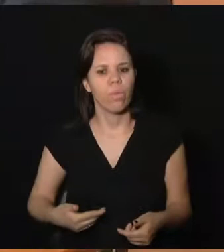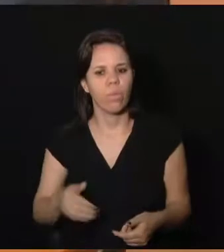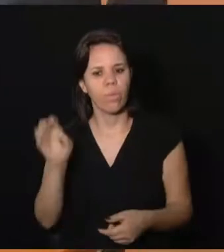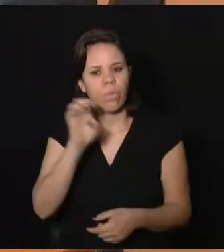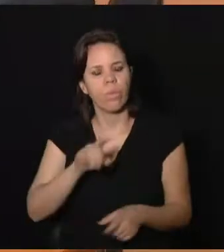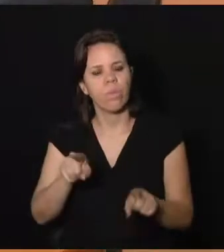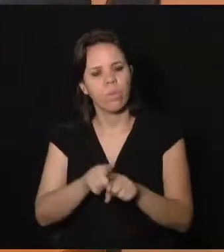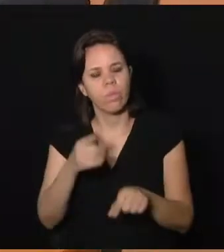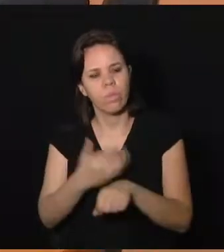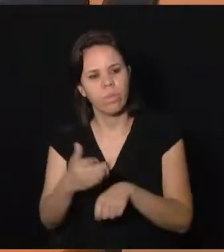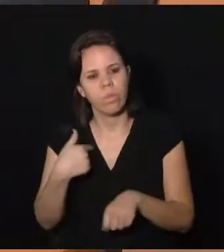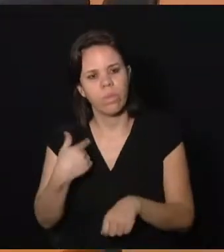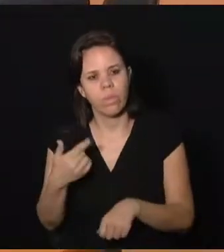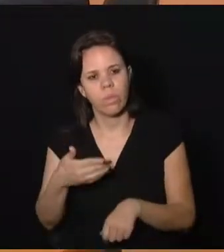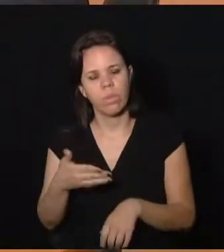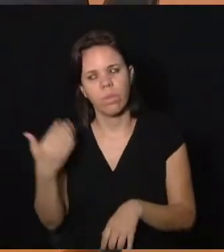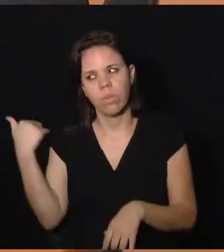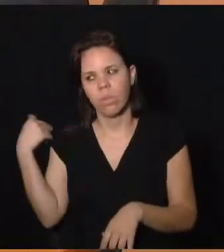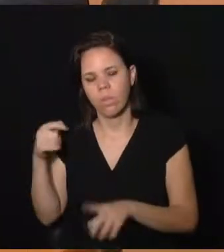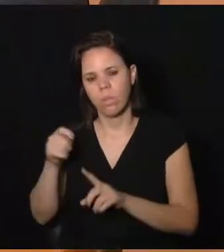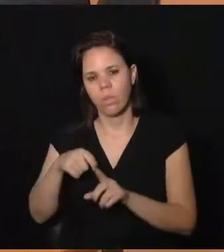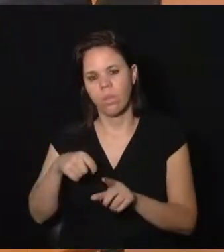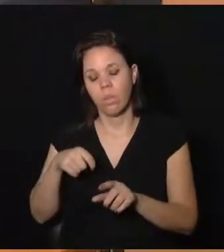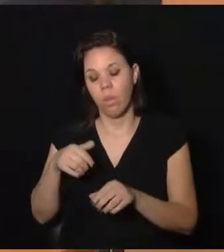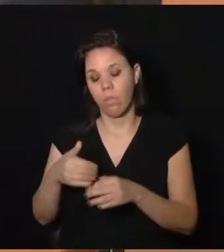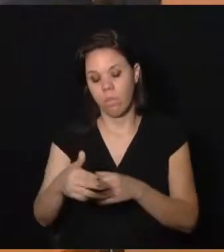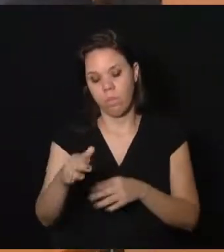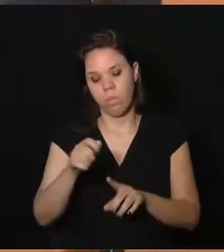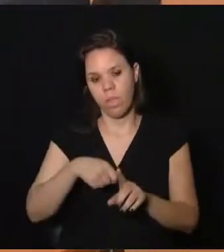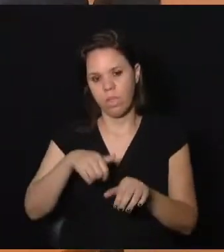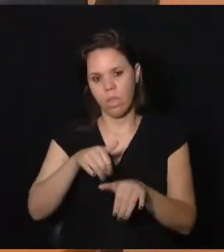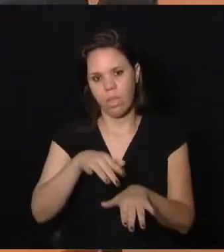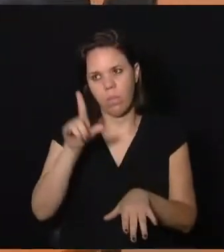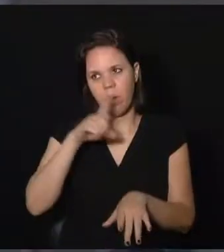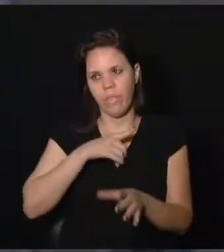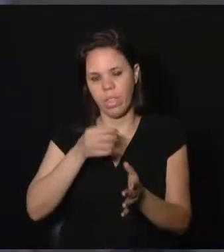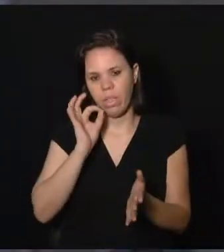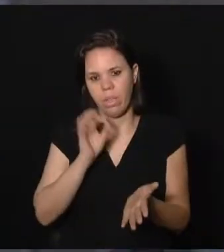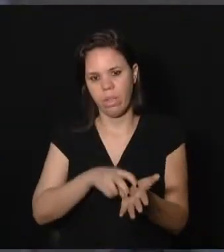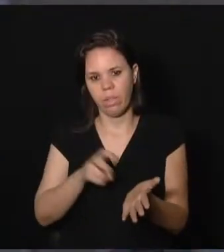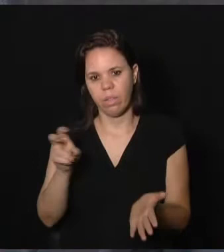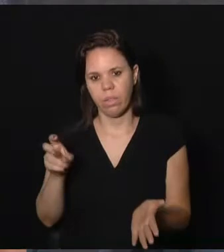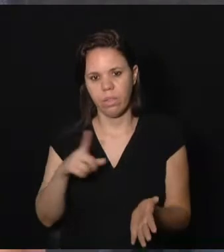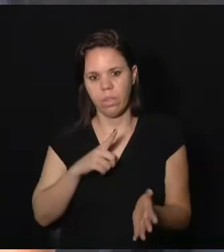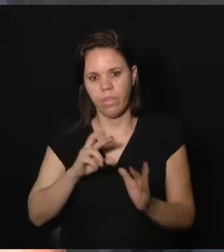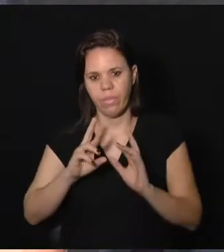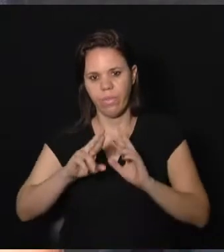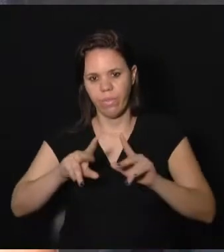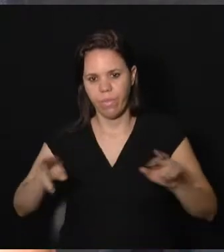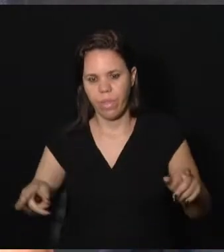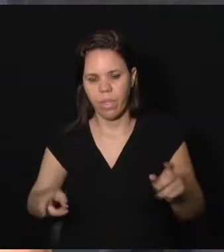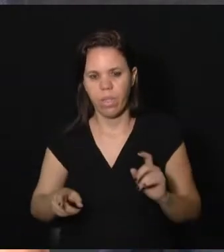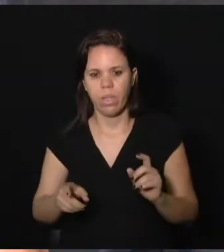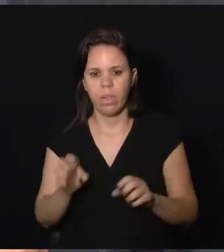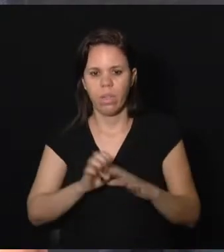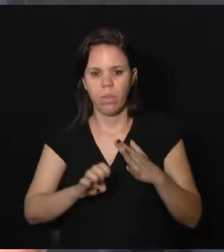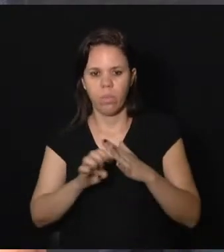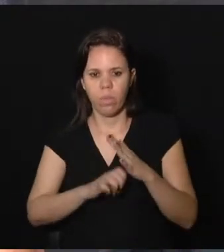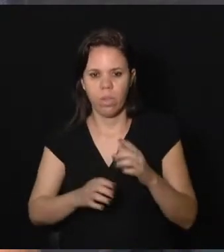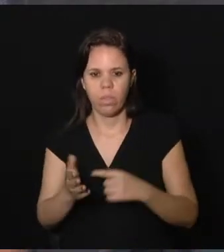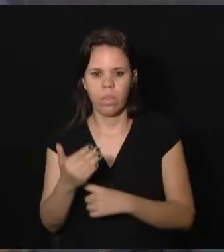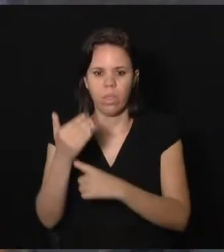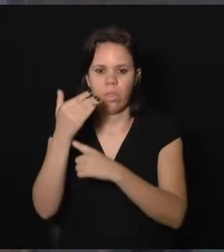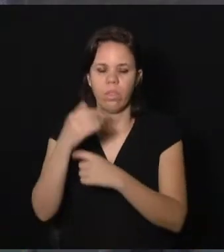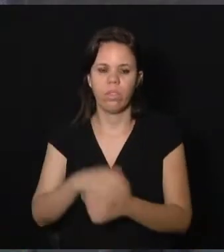eu participo. Por exemplo, agora em setembro, nós vamos fazer um café da manhã para startups e empresas, principalmente da área de